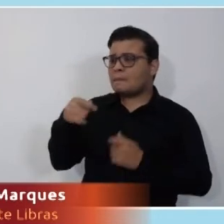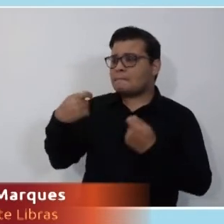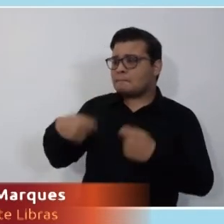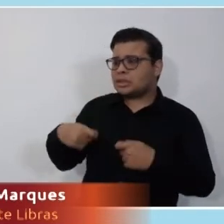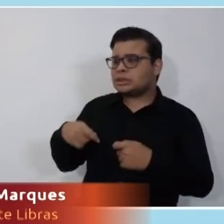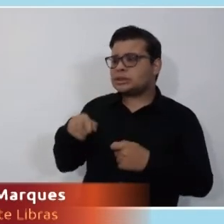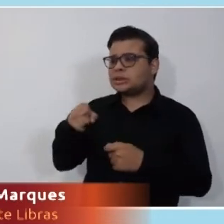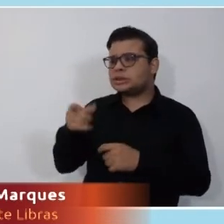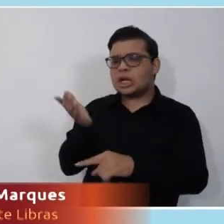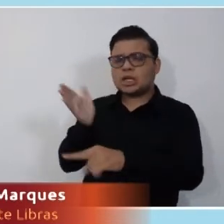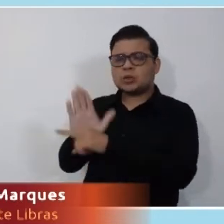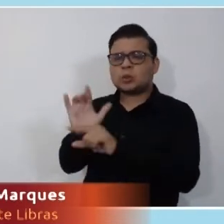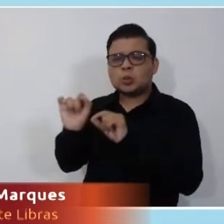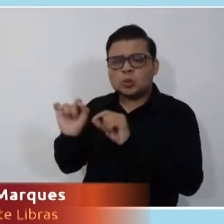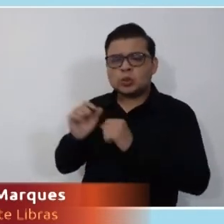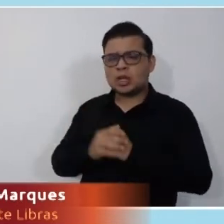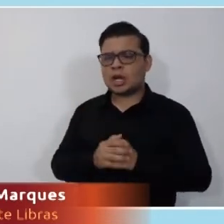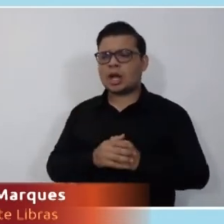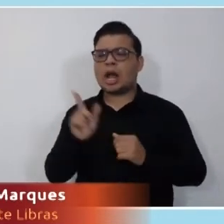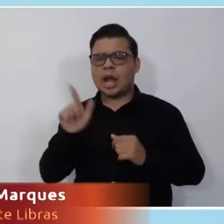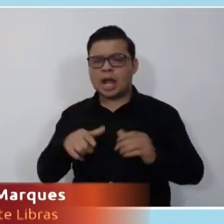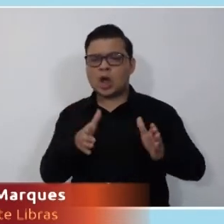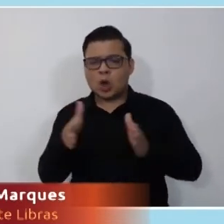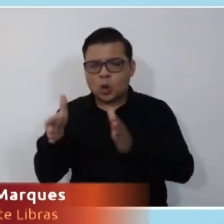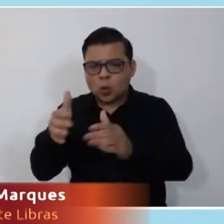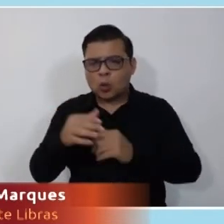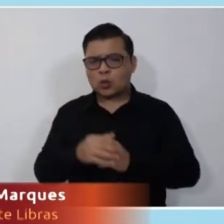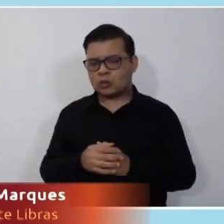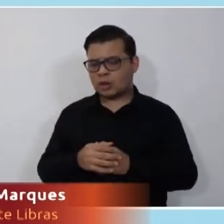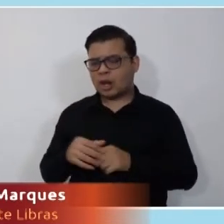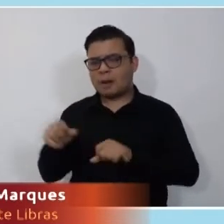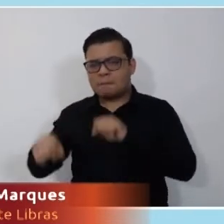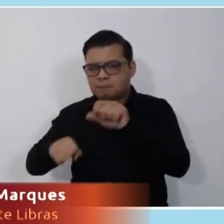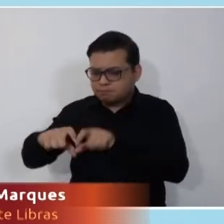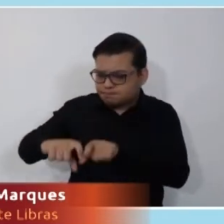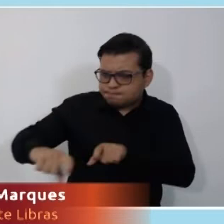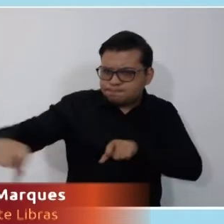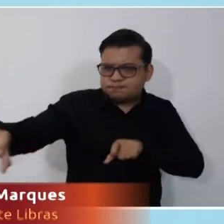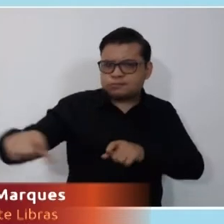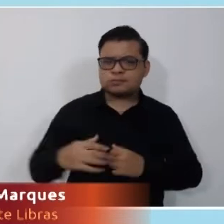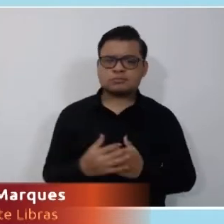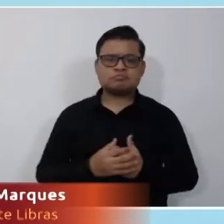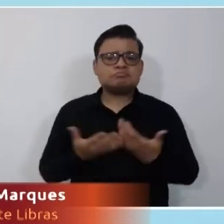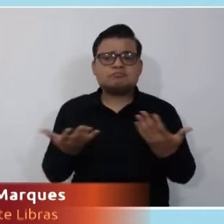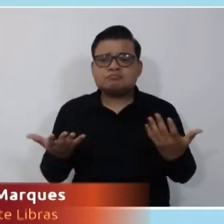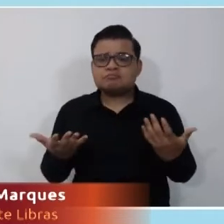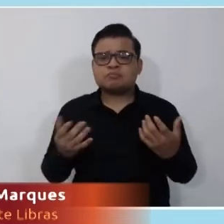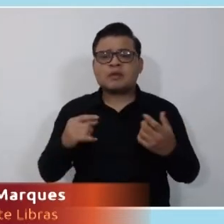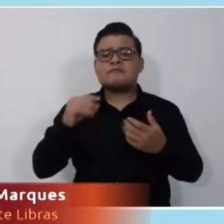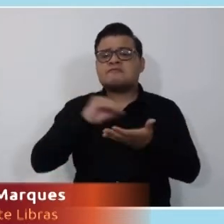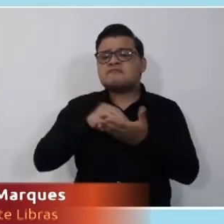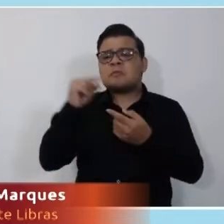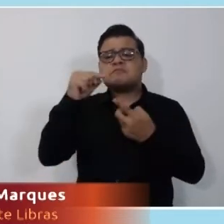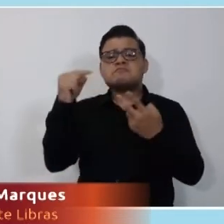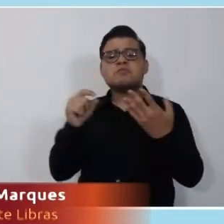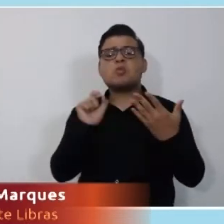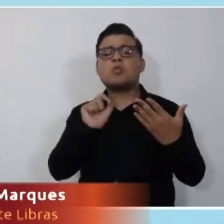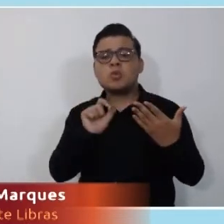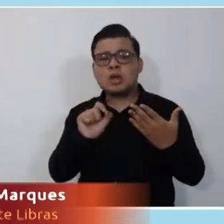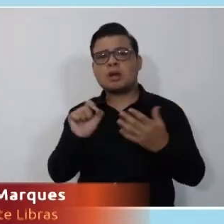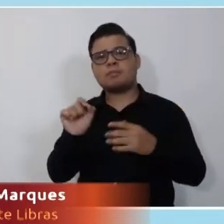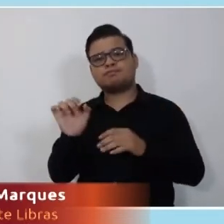ônibus, seja vias, seja ciclovia, ou o que for. Então, o plano de mobilidade vai se basear principalmente nesses